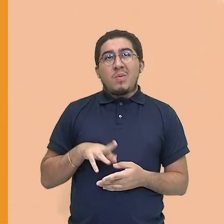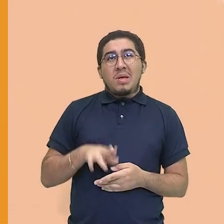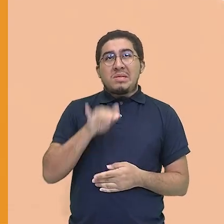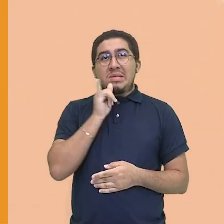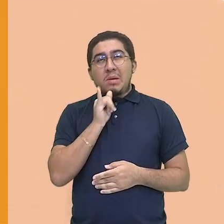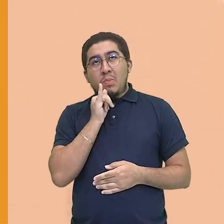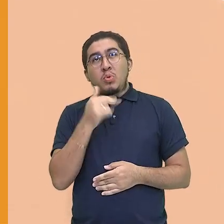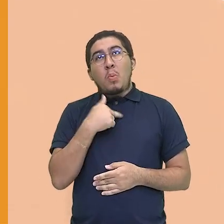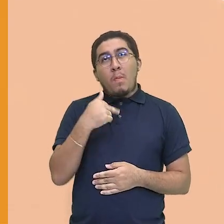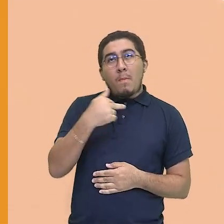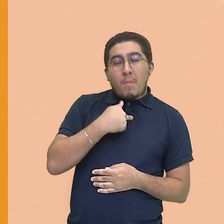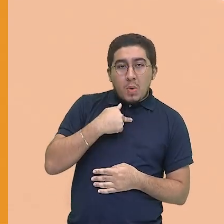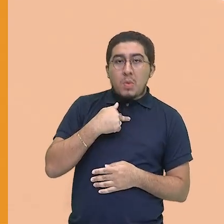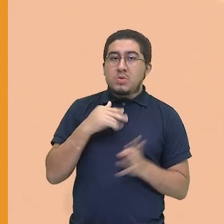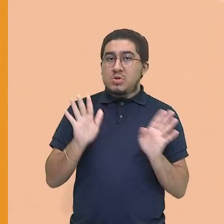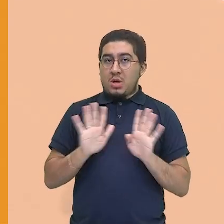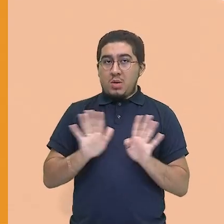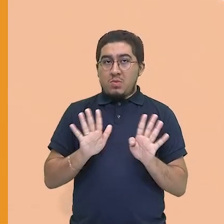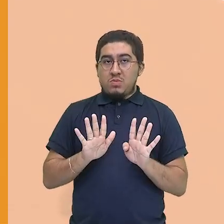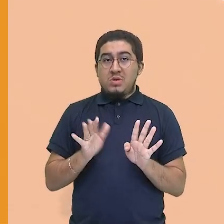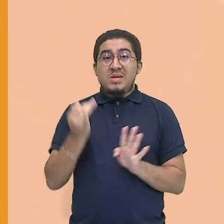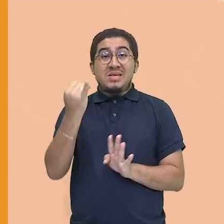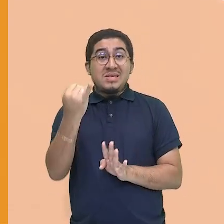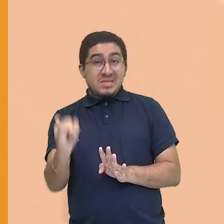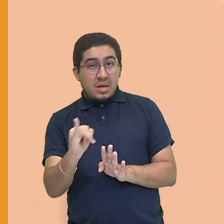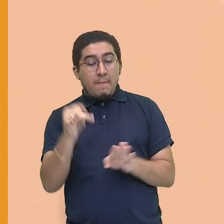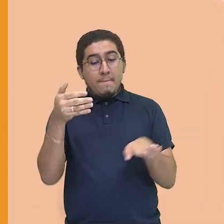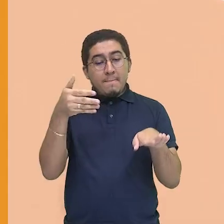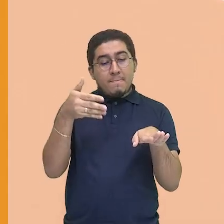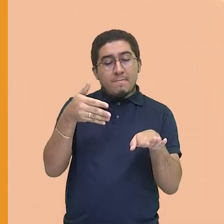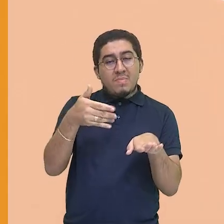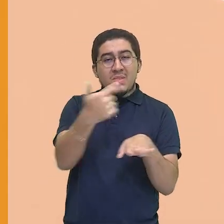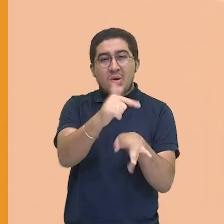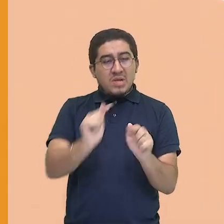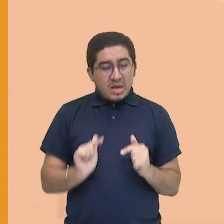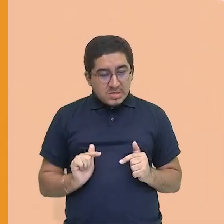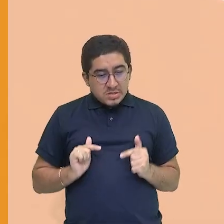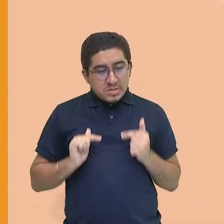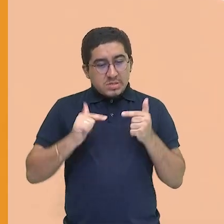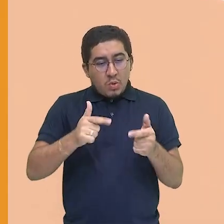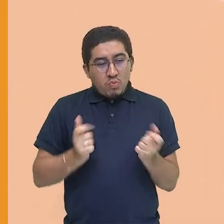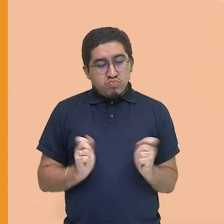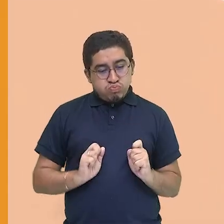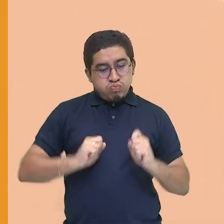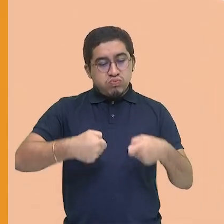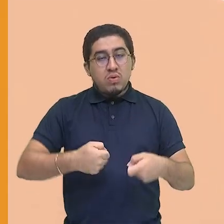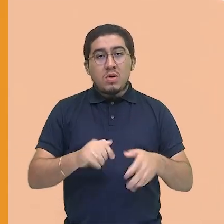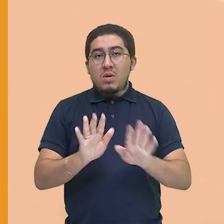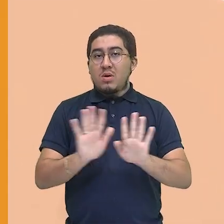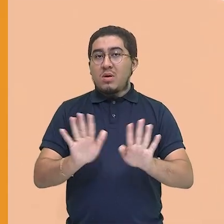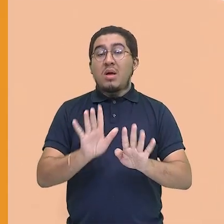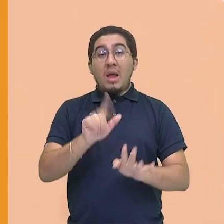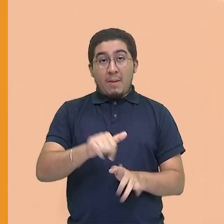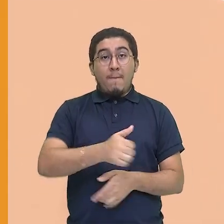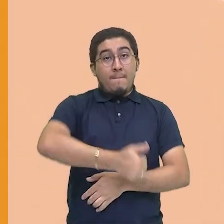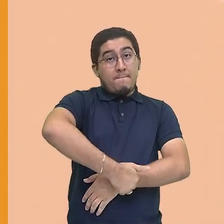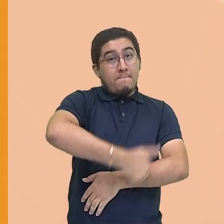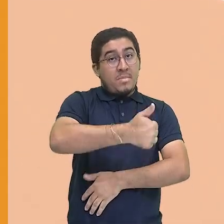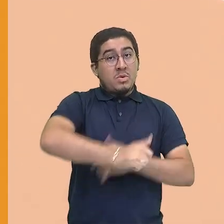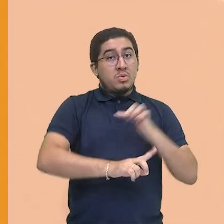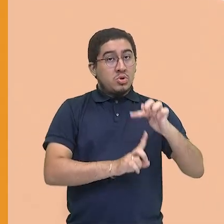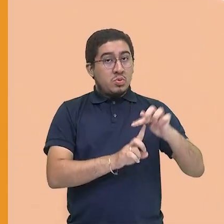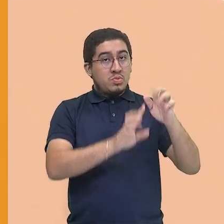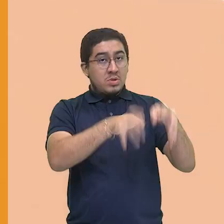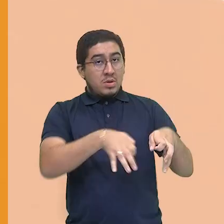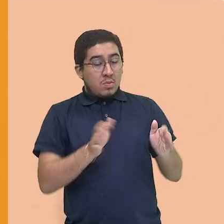Quem não está engajado se classifica, de acordo com Giacomo Sani, ao nível 1, que é o nível de presença.